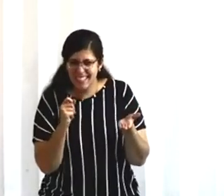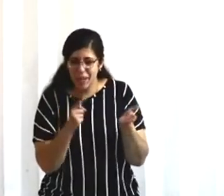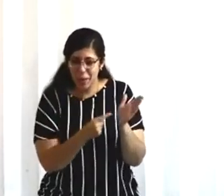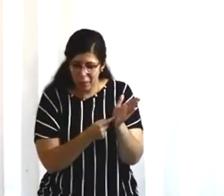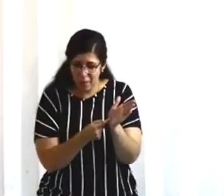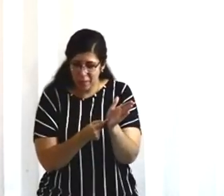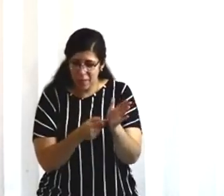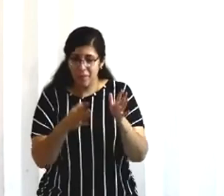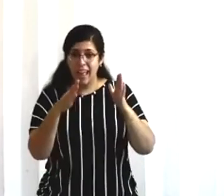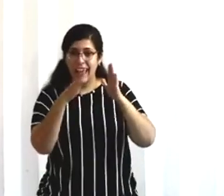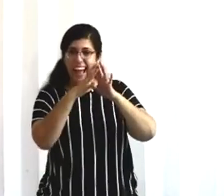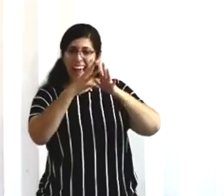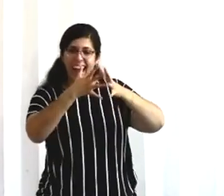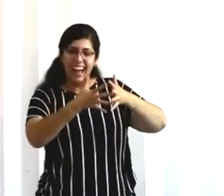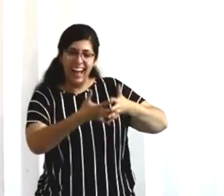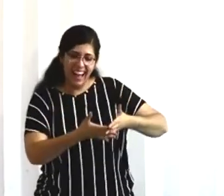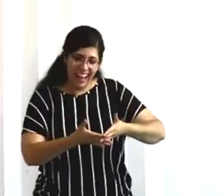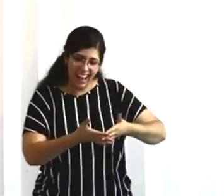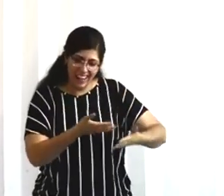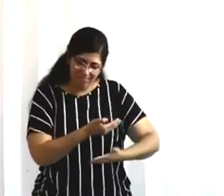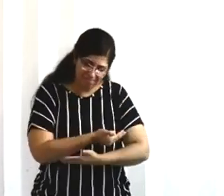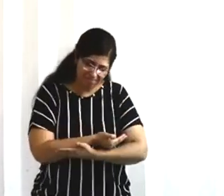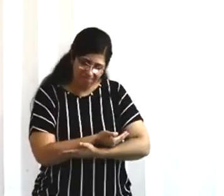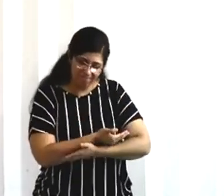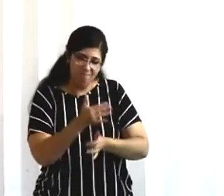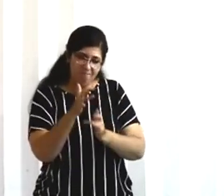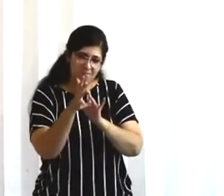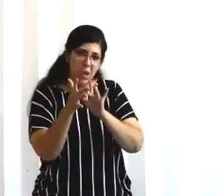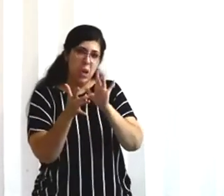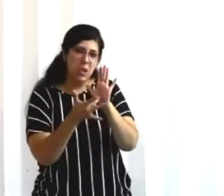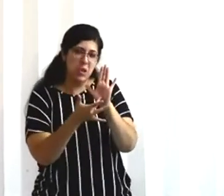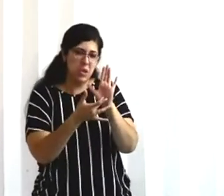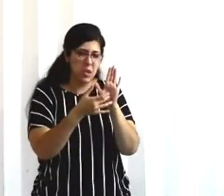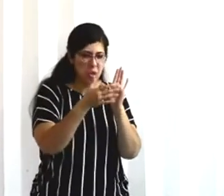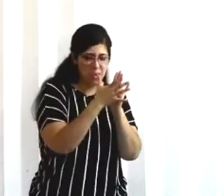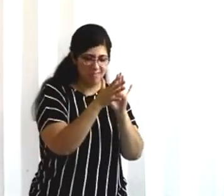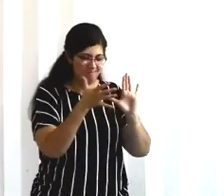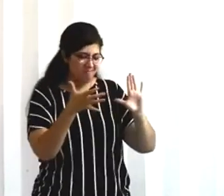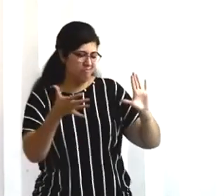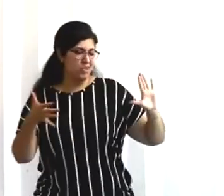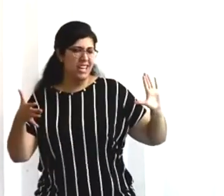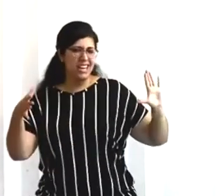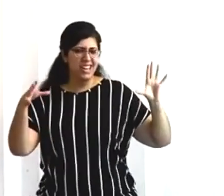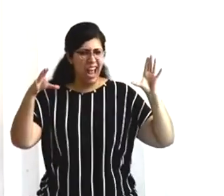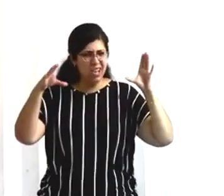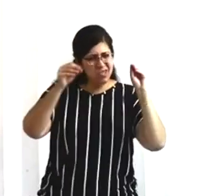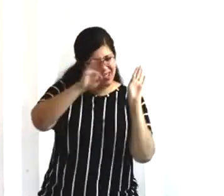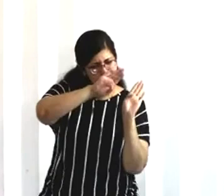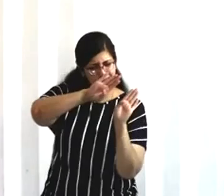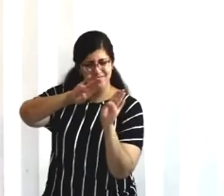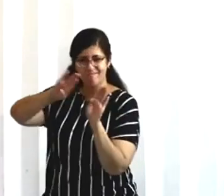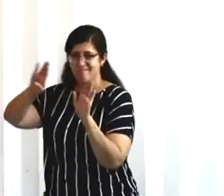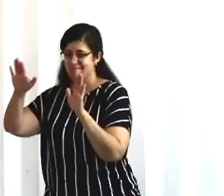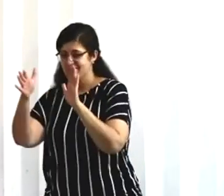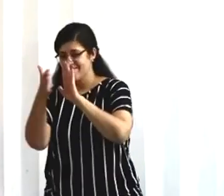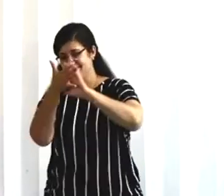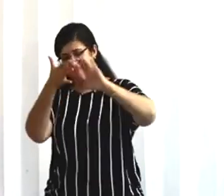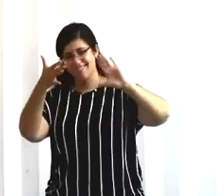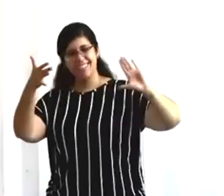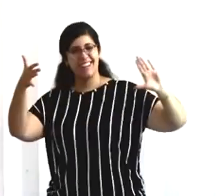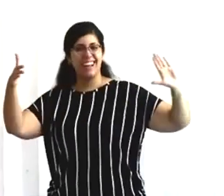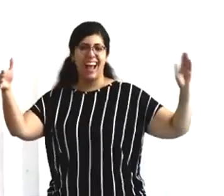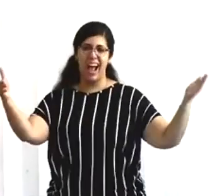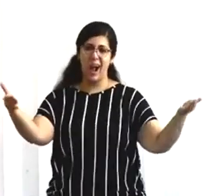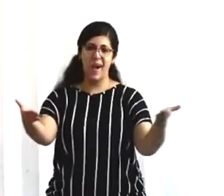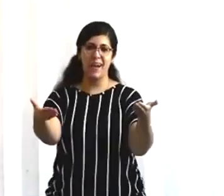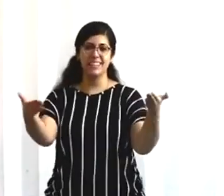Jesus, ele nasceu para trazer luz em meio à escuridão. Esse desenho sobre o nascimento de